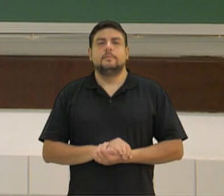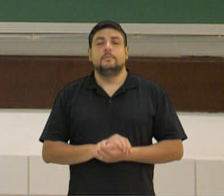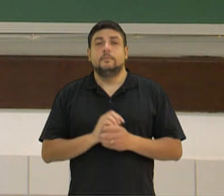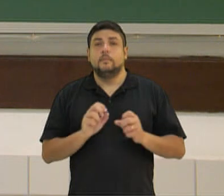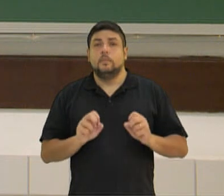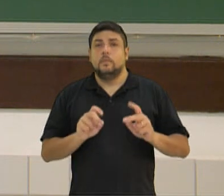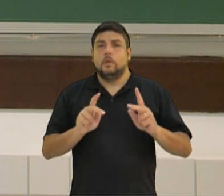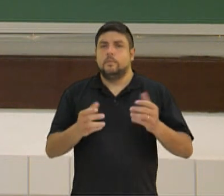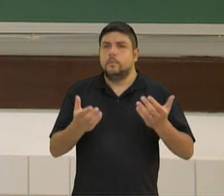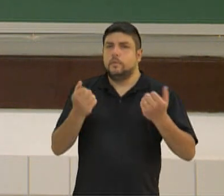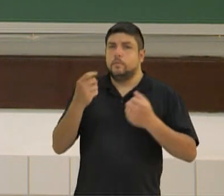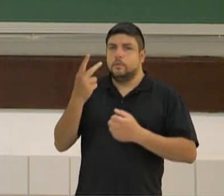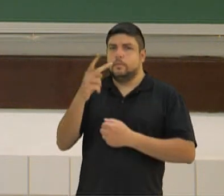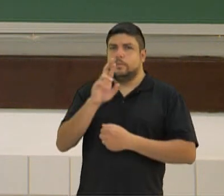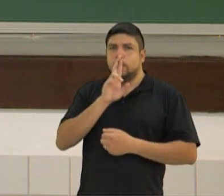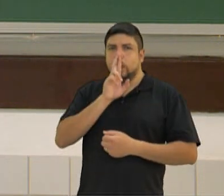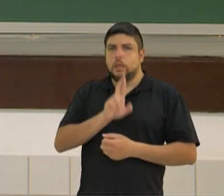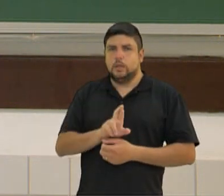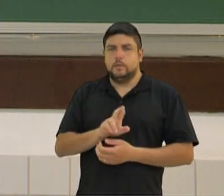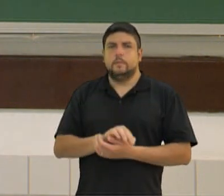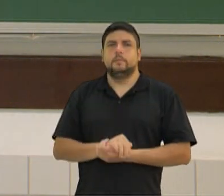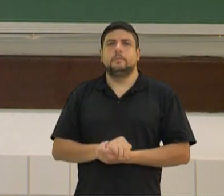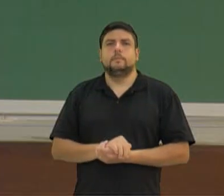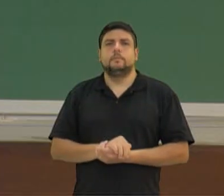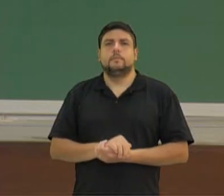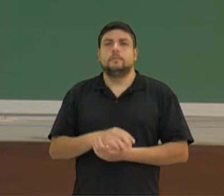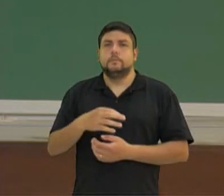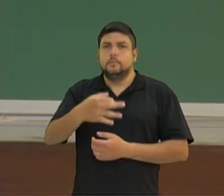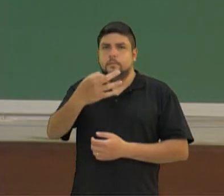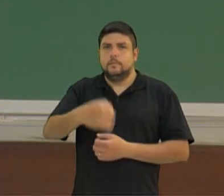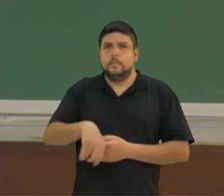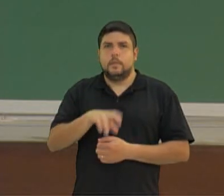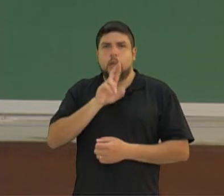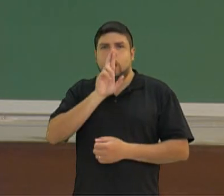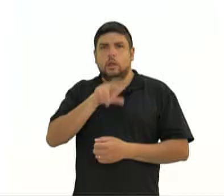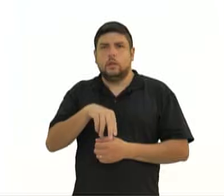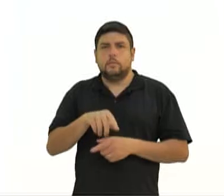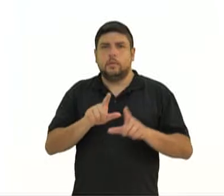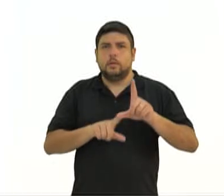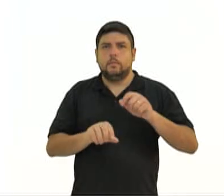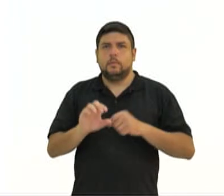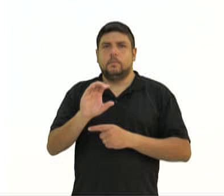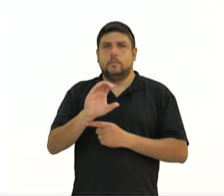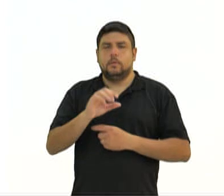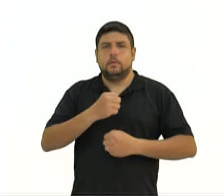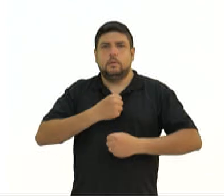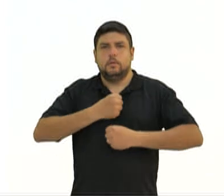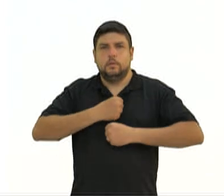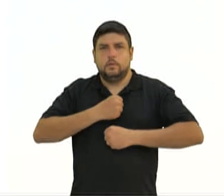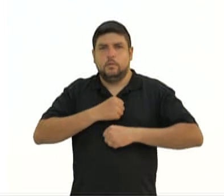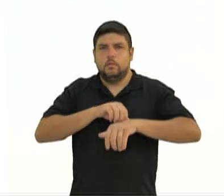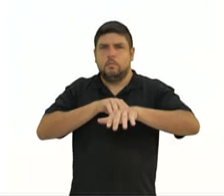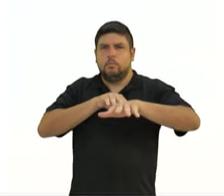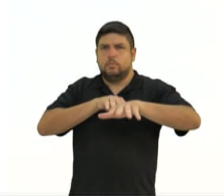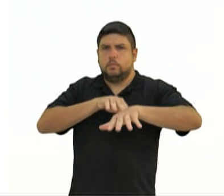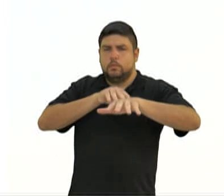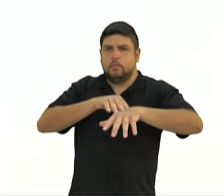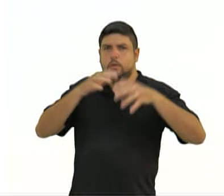Vamos ver o que você respondeu? Ah, acertou quem respondeu a questão C, sacerdotes, guerreiros e